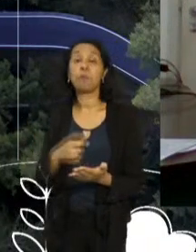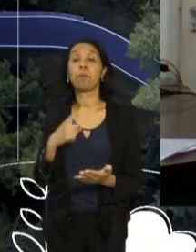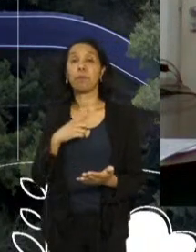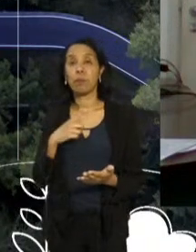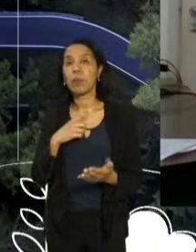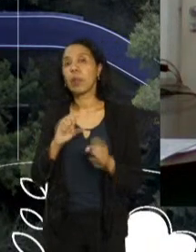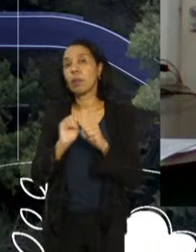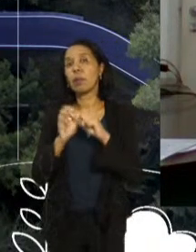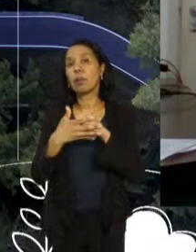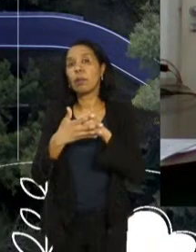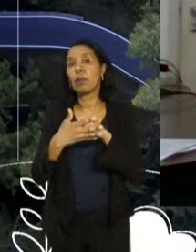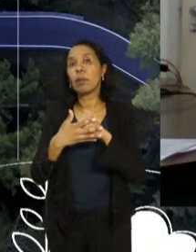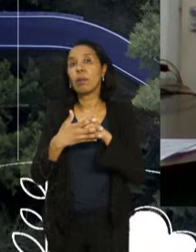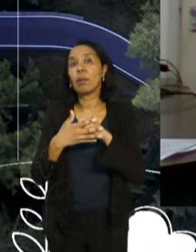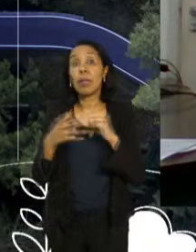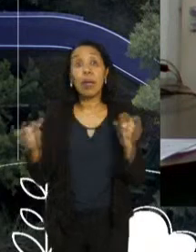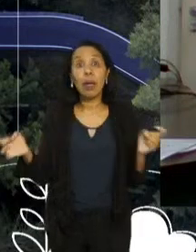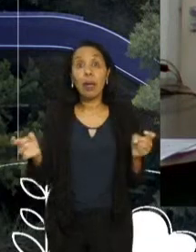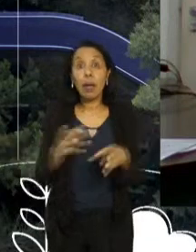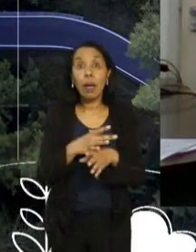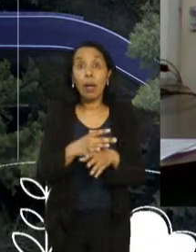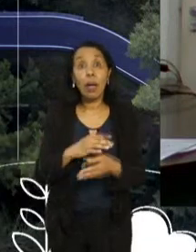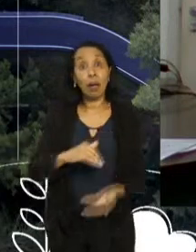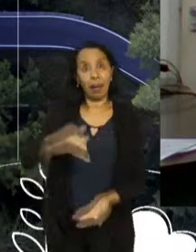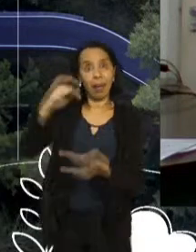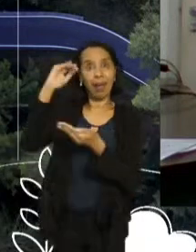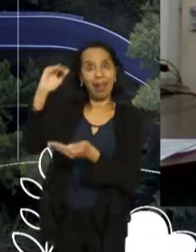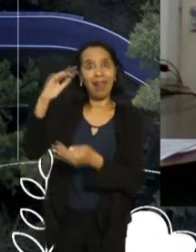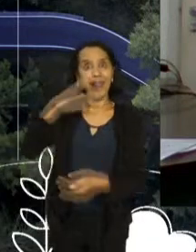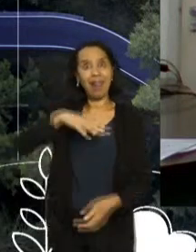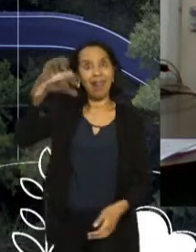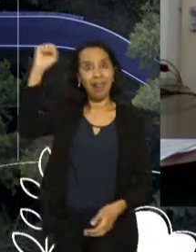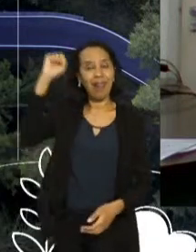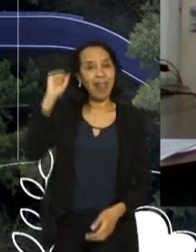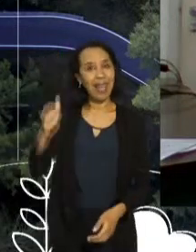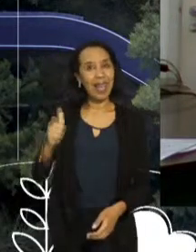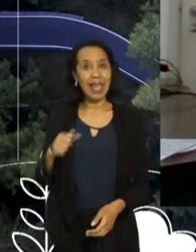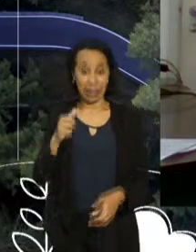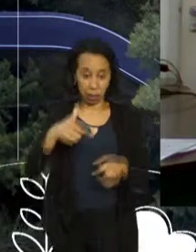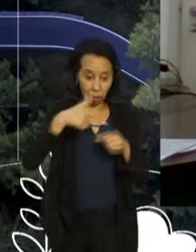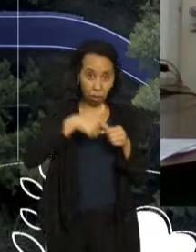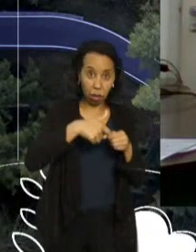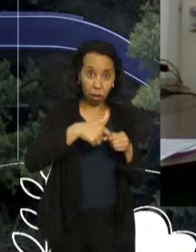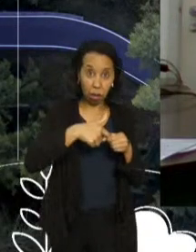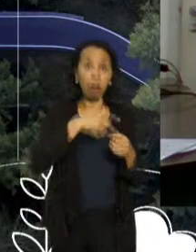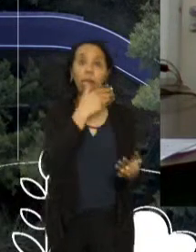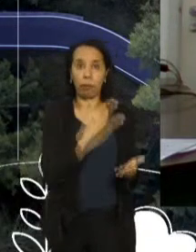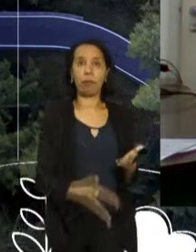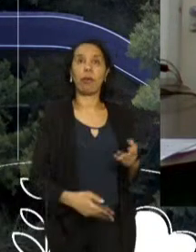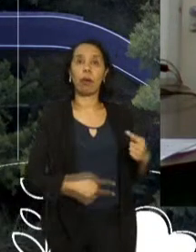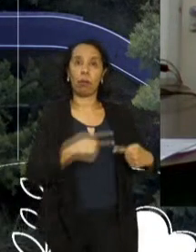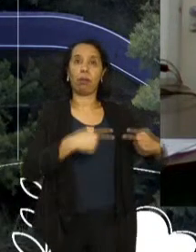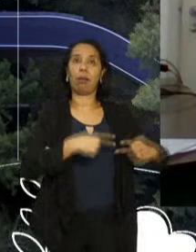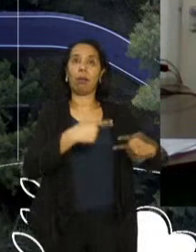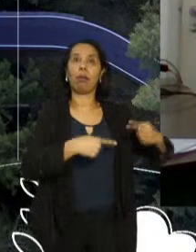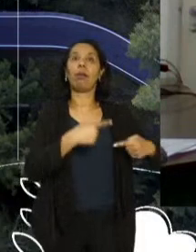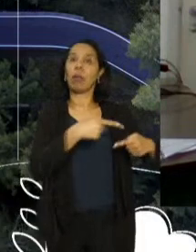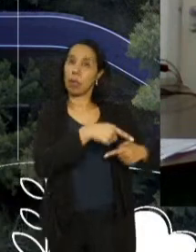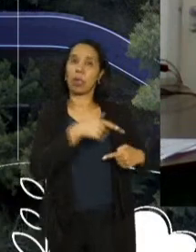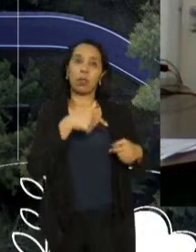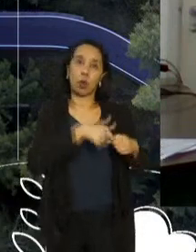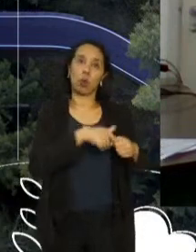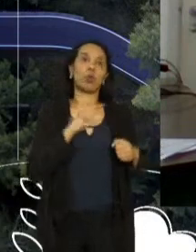Covid, nós vamos ganhar um prêmio. Se você fizer um remédio que destrói combustível ruim, você vai ter conflito, porque esse combustível